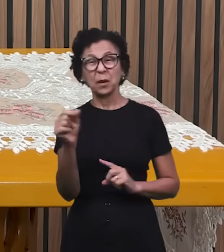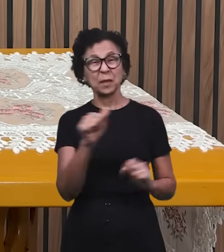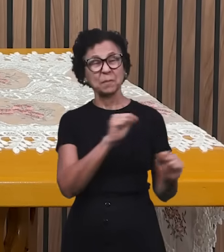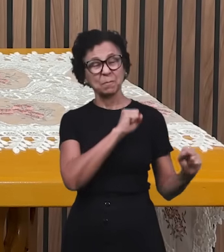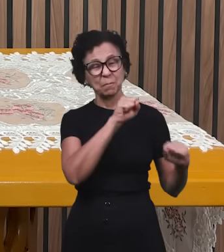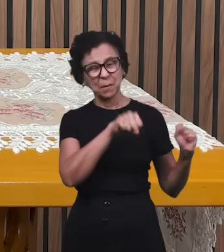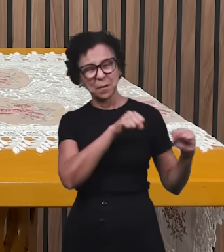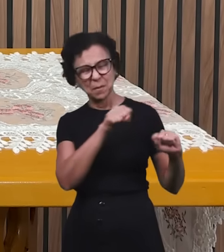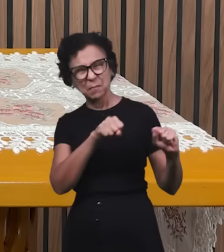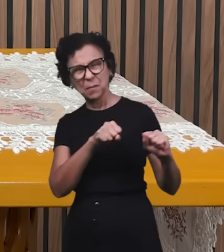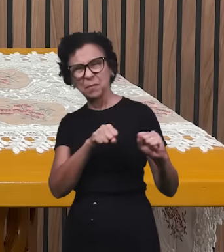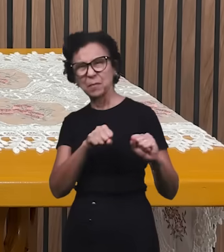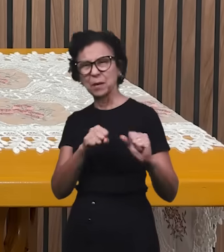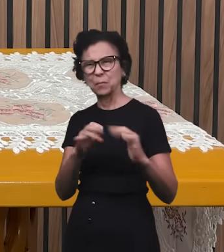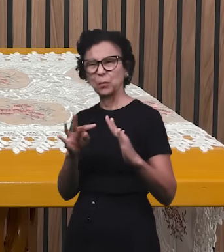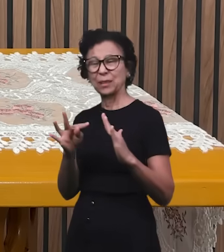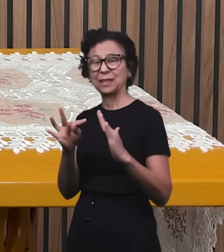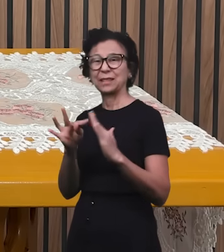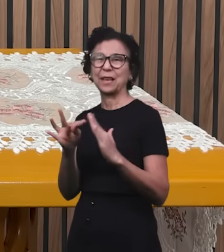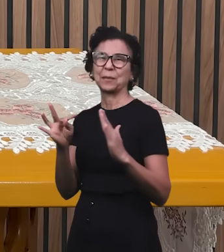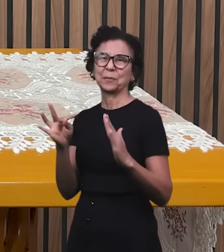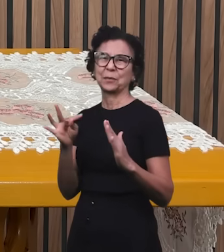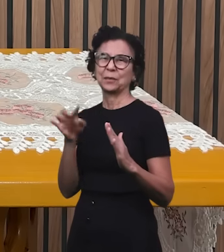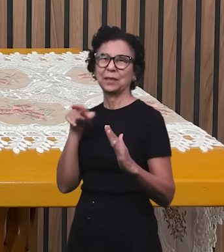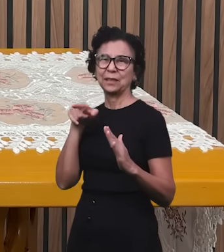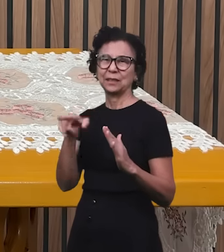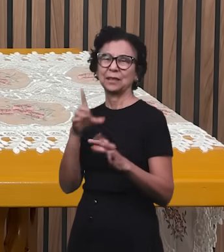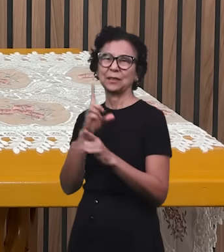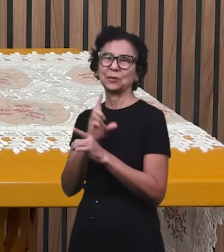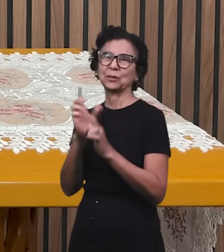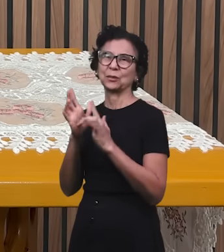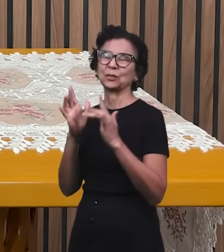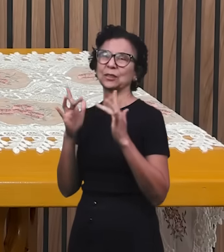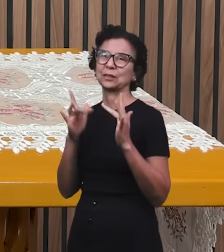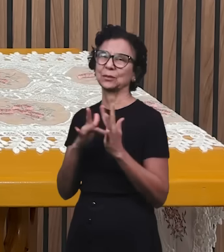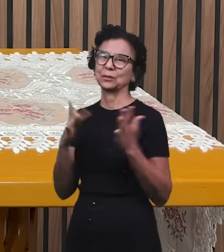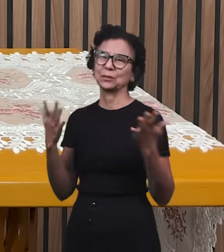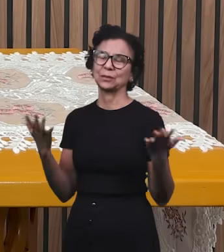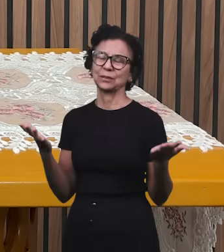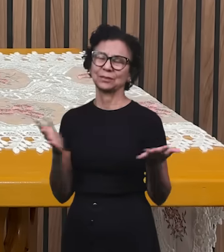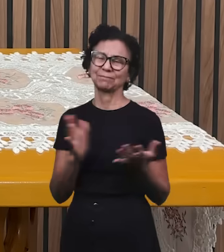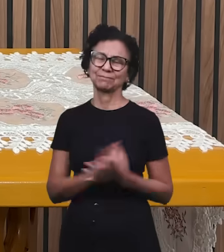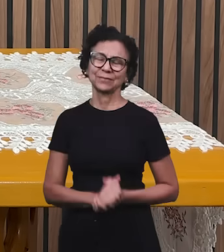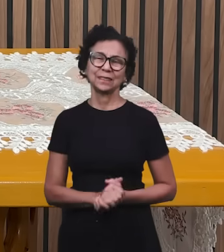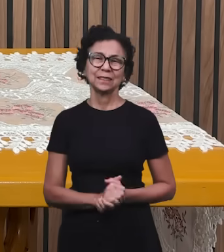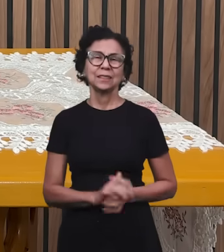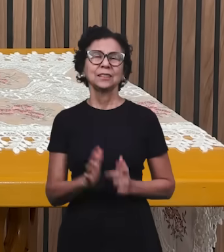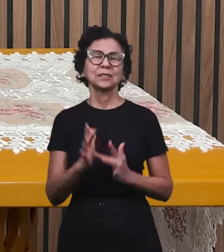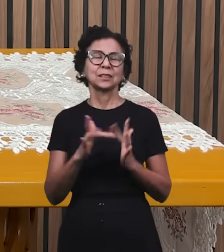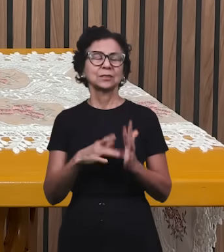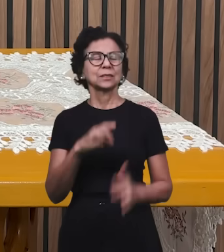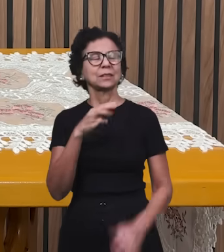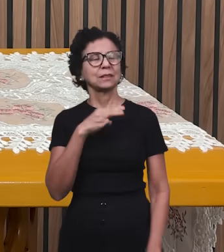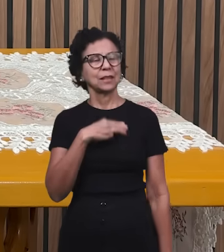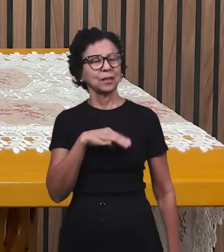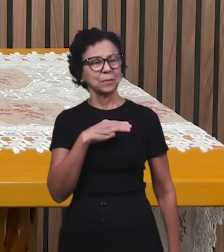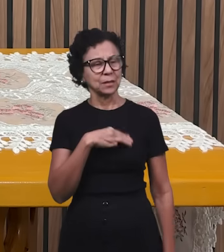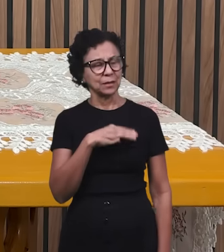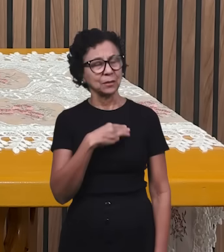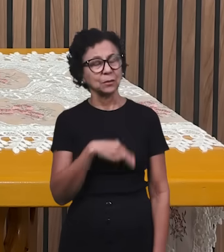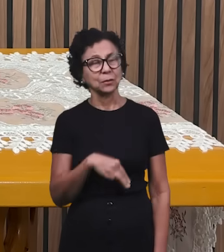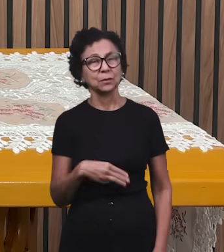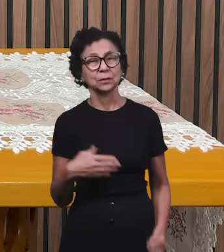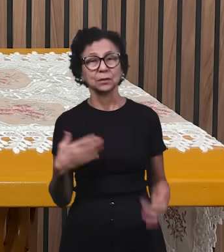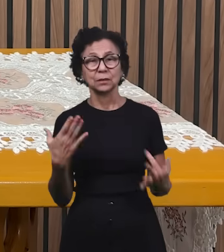templo e lá o Senhor Jesus encontrou novamente. Betesda, casa de misericórdia. Esse culto